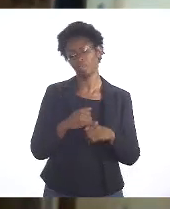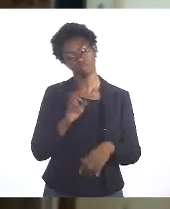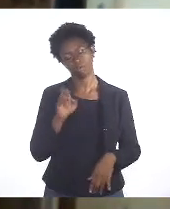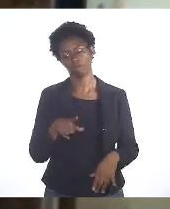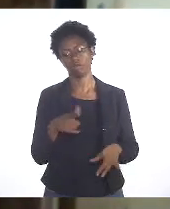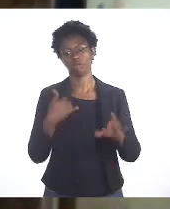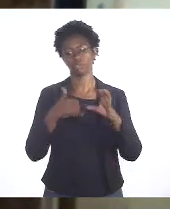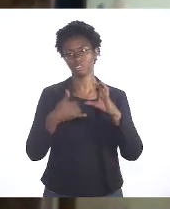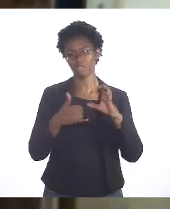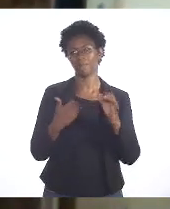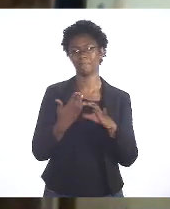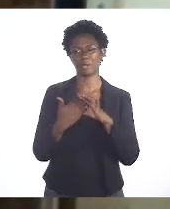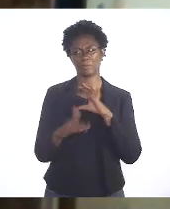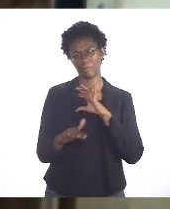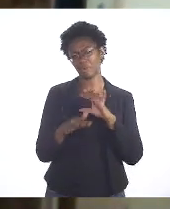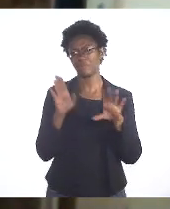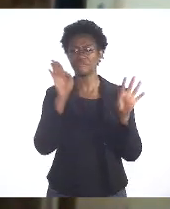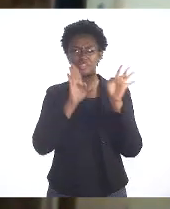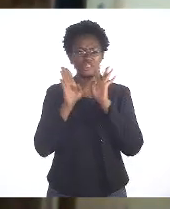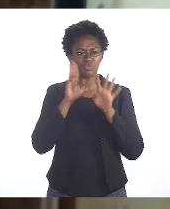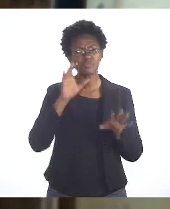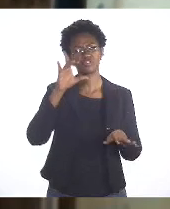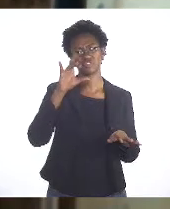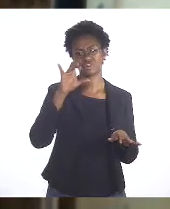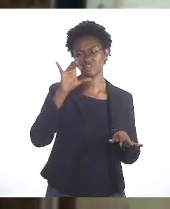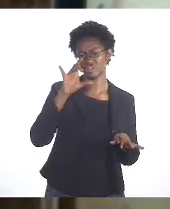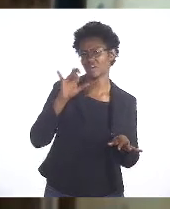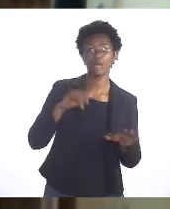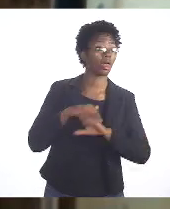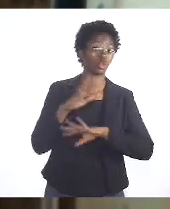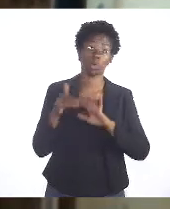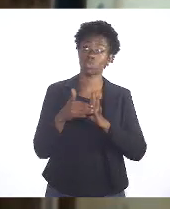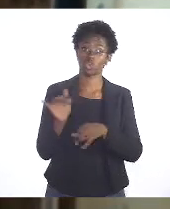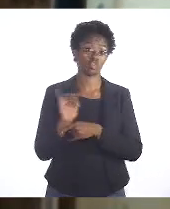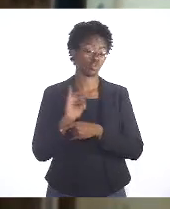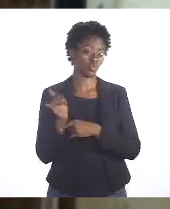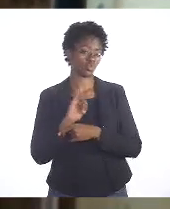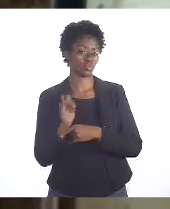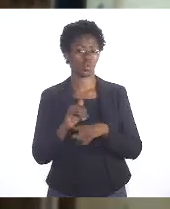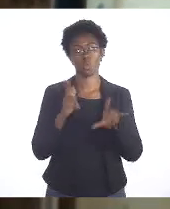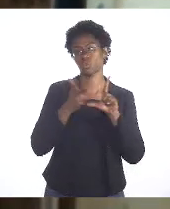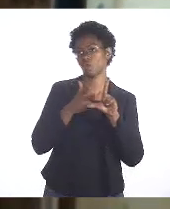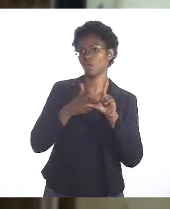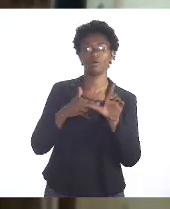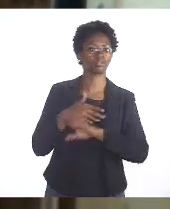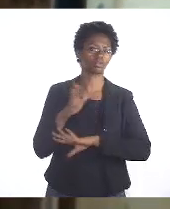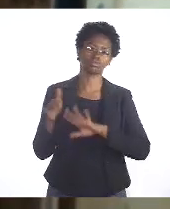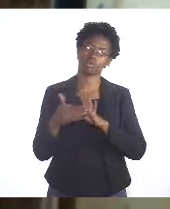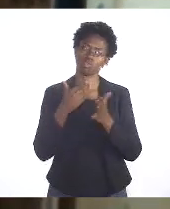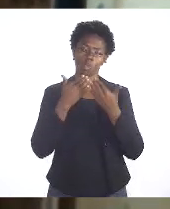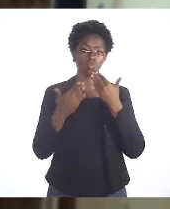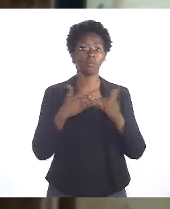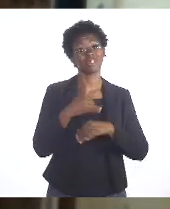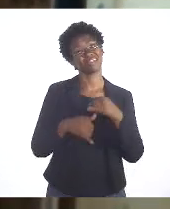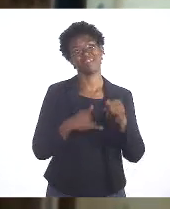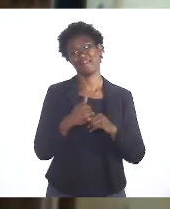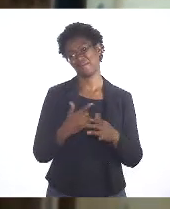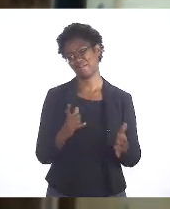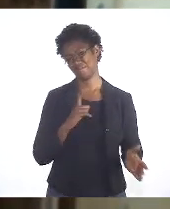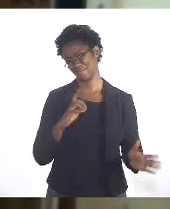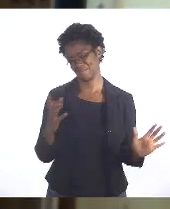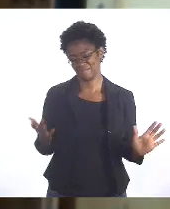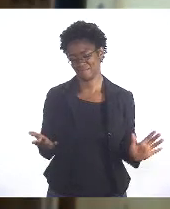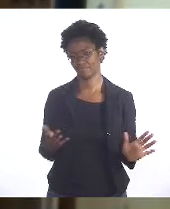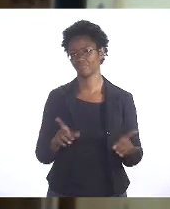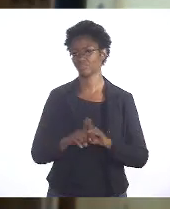é e-mail, é Facebook, é Instagram, é live, enfim, todas as formas possíveis. E boca